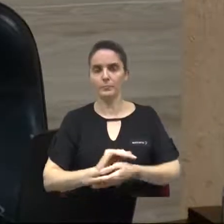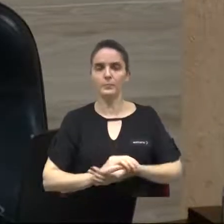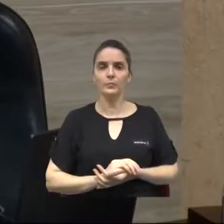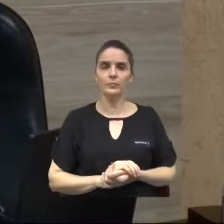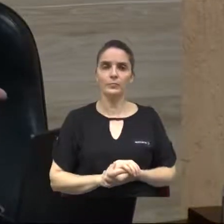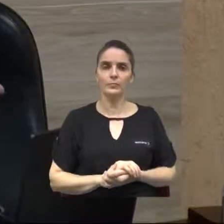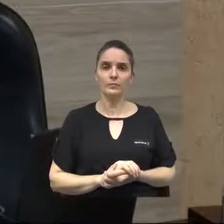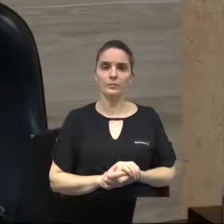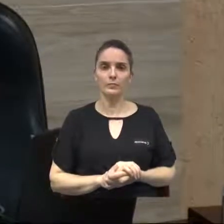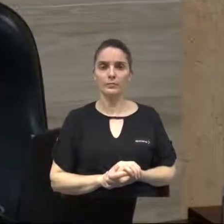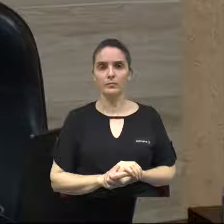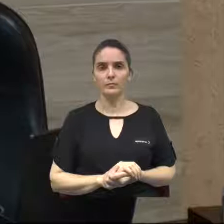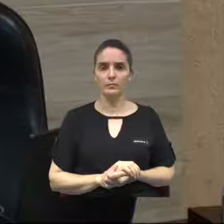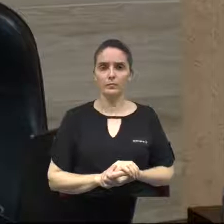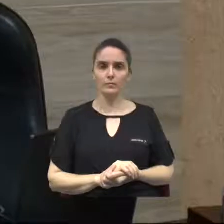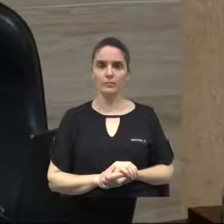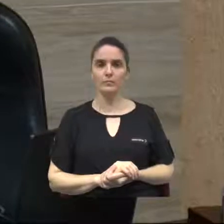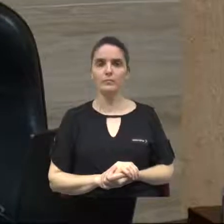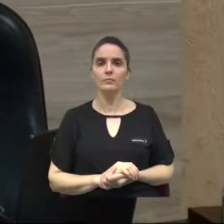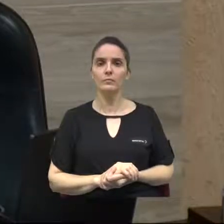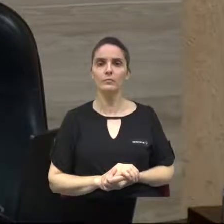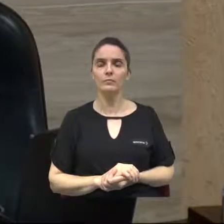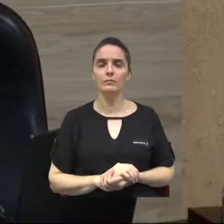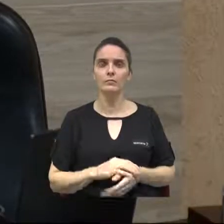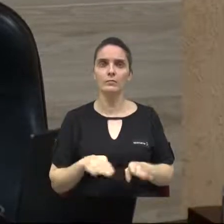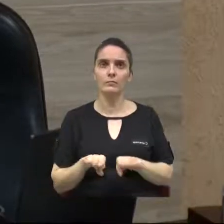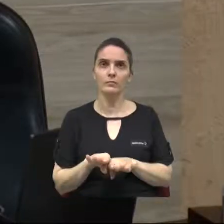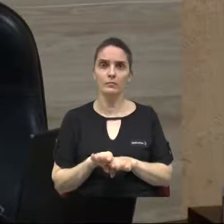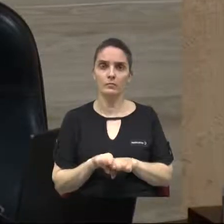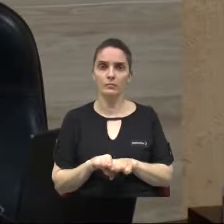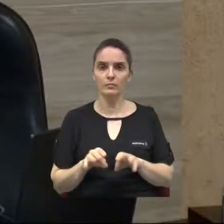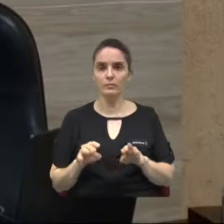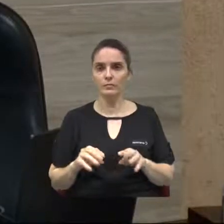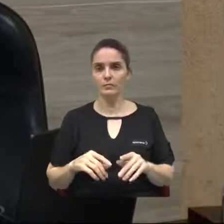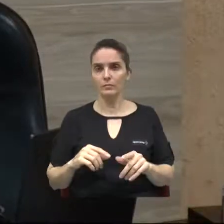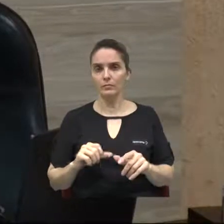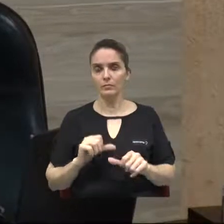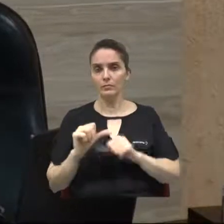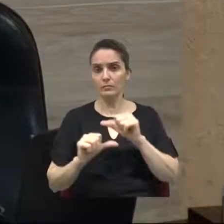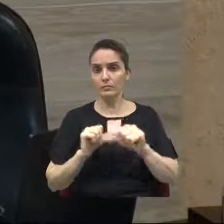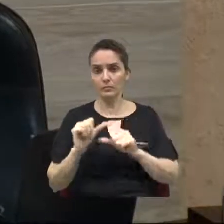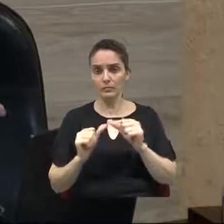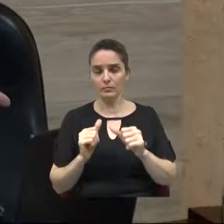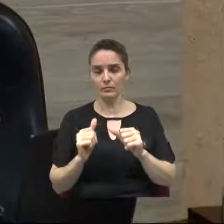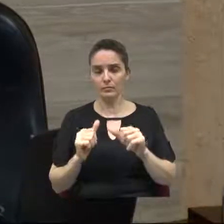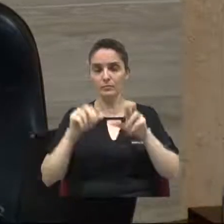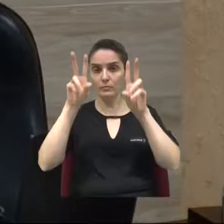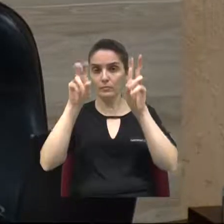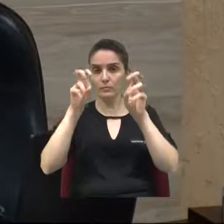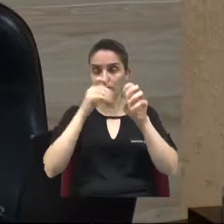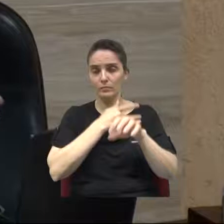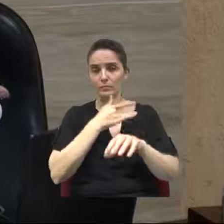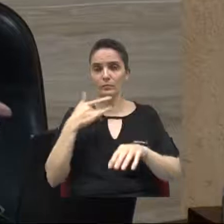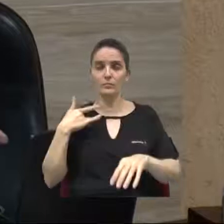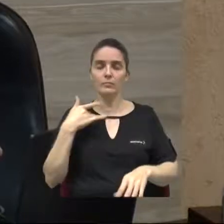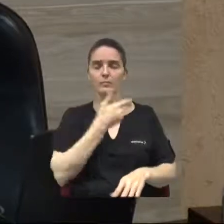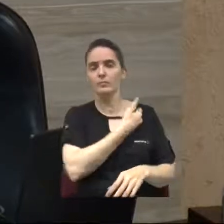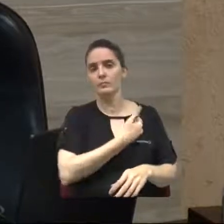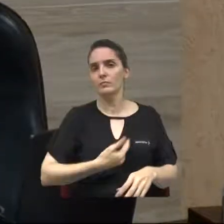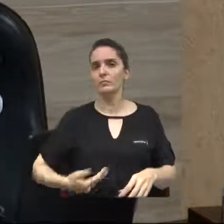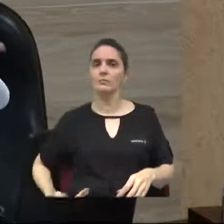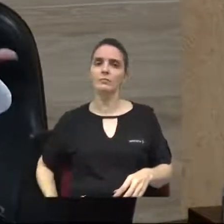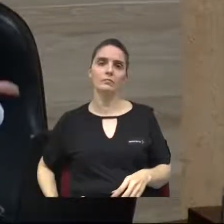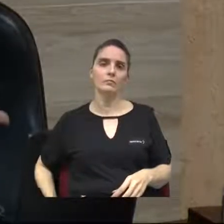até mudar a concepção de uma saúde pública que não é só em Limeira. É uma saúde pública na